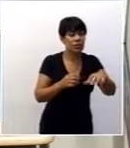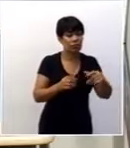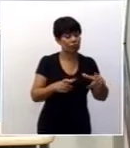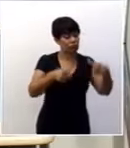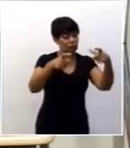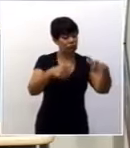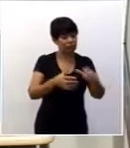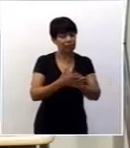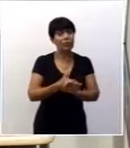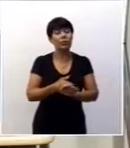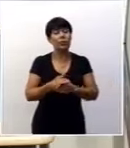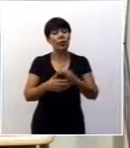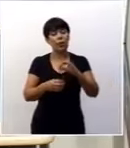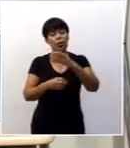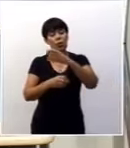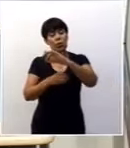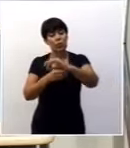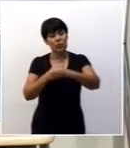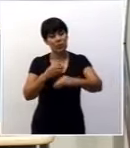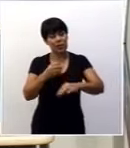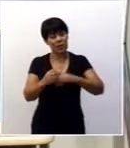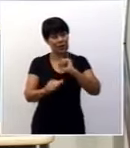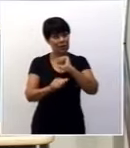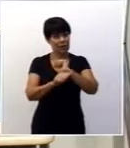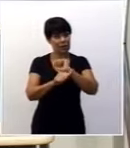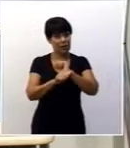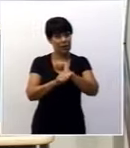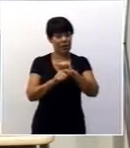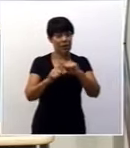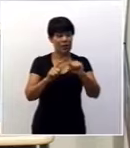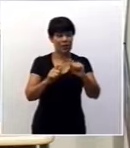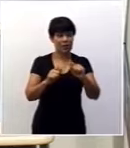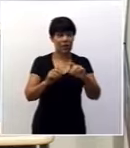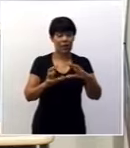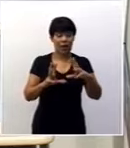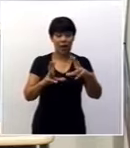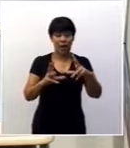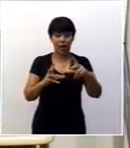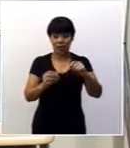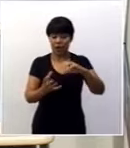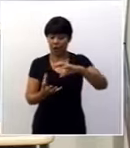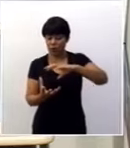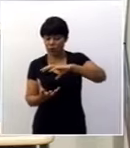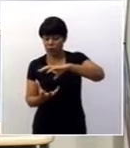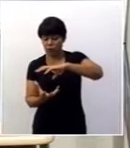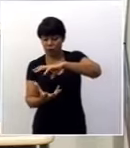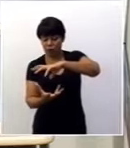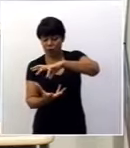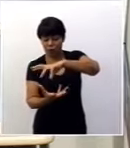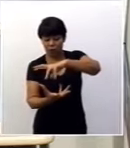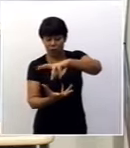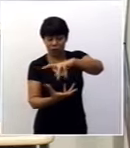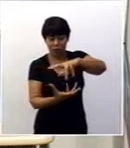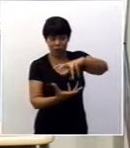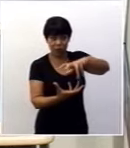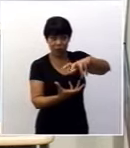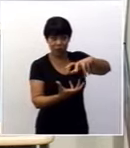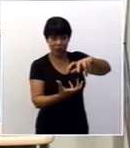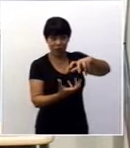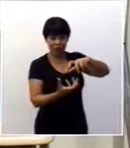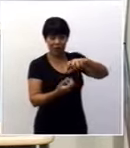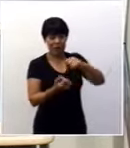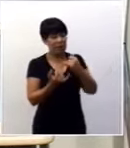O satélite fica parado, né, em relação à superfície da Terra. Está girando na mesma velocidade da superfície terrestre,